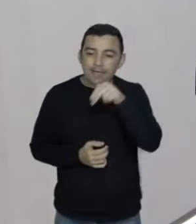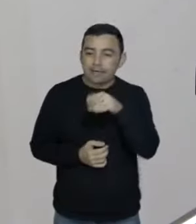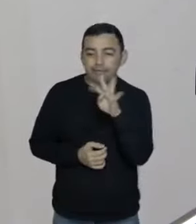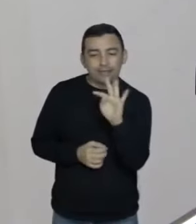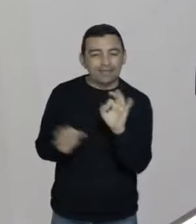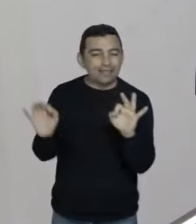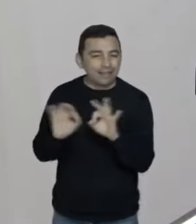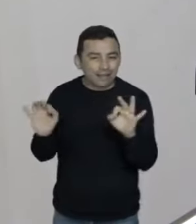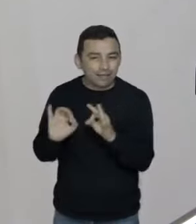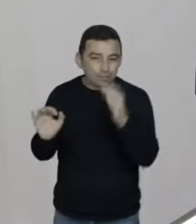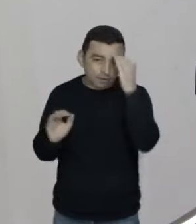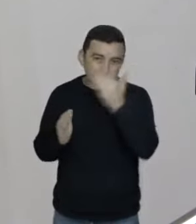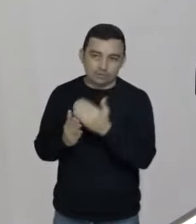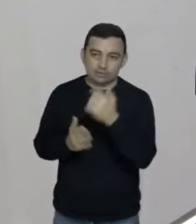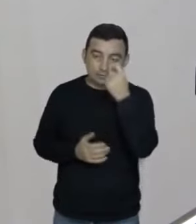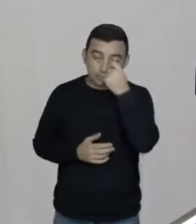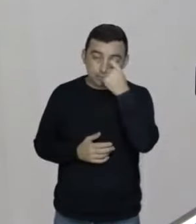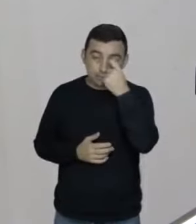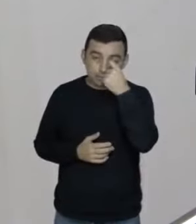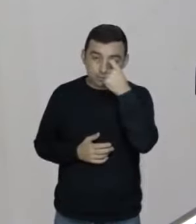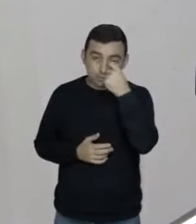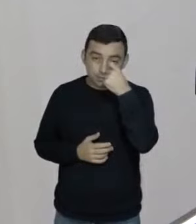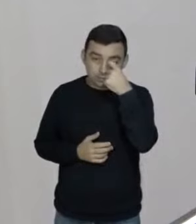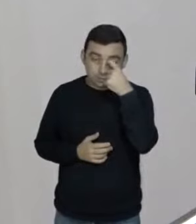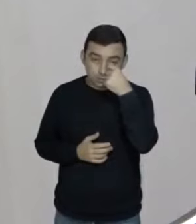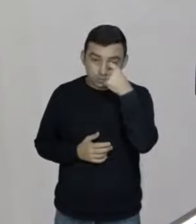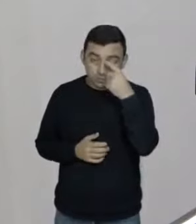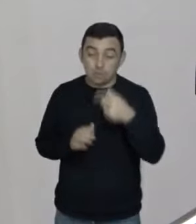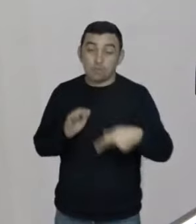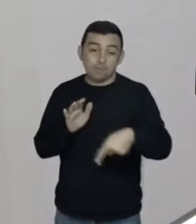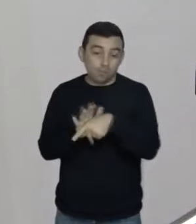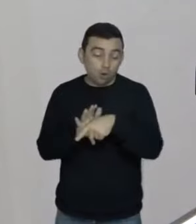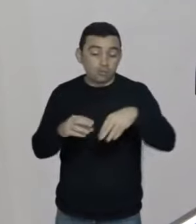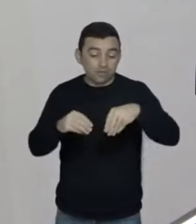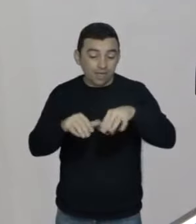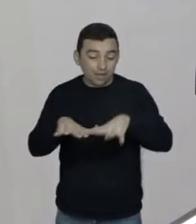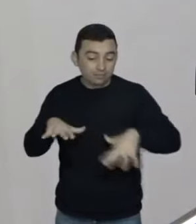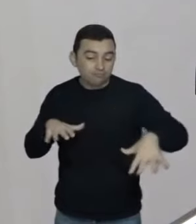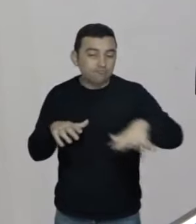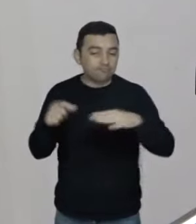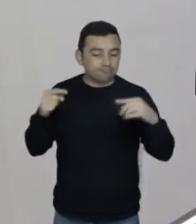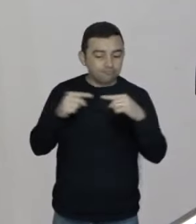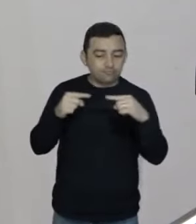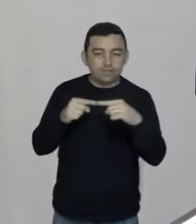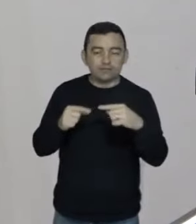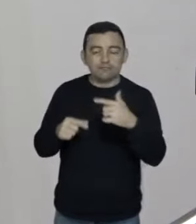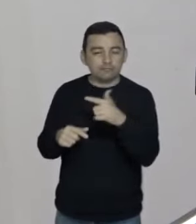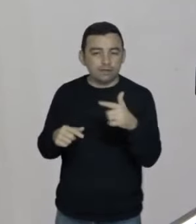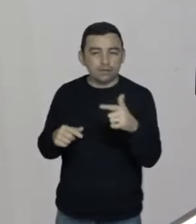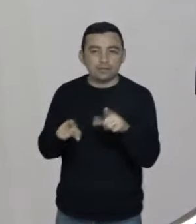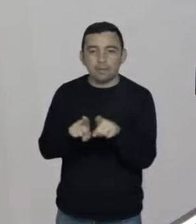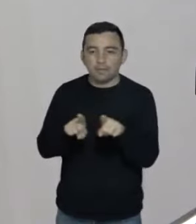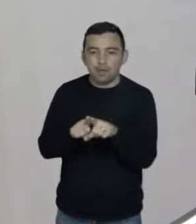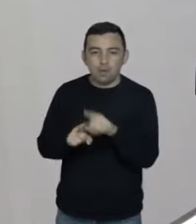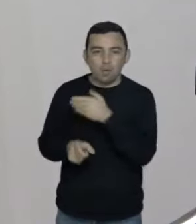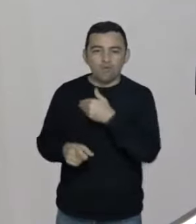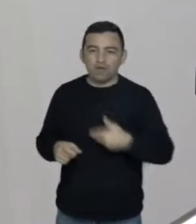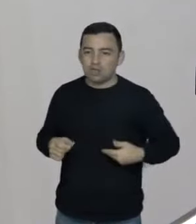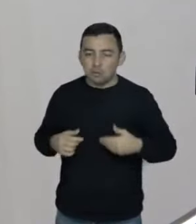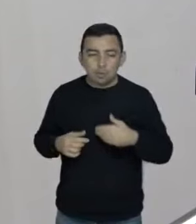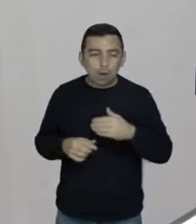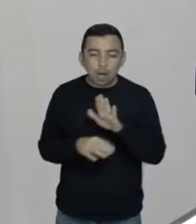que regulamenta os tipos de fundação para aquele tipo de terreno além disso apontou a inércia do estado na busca por